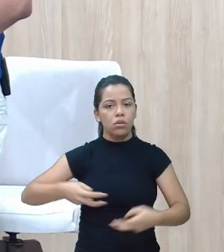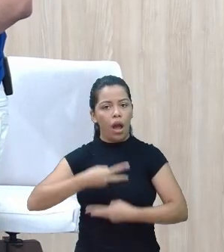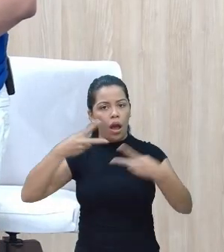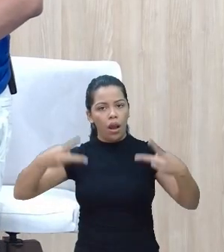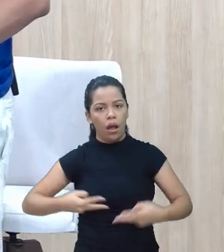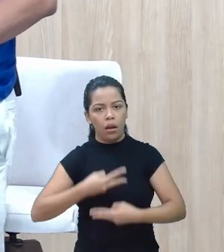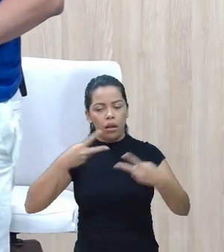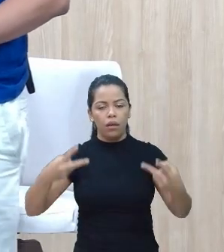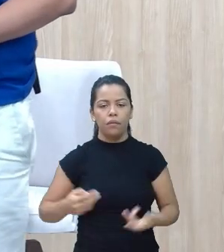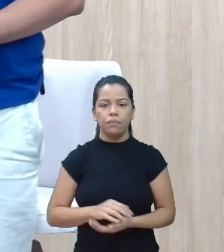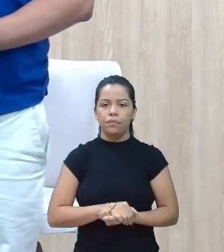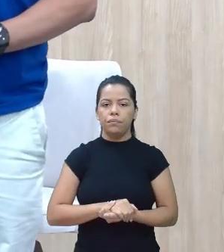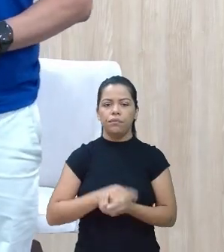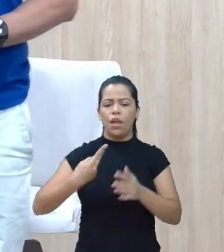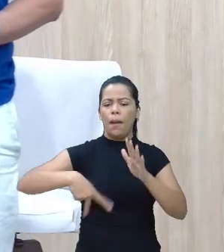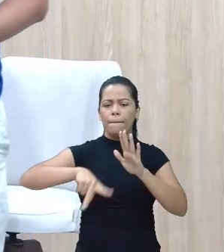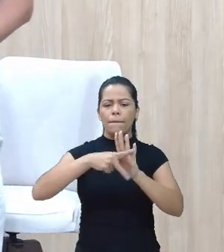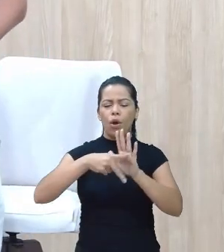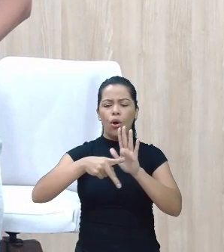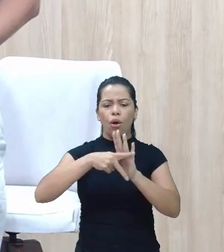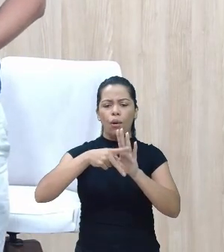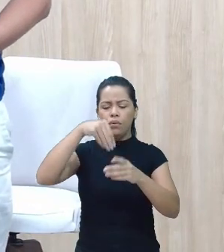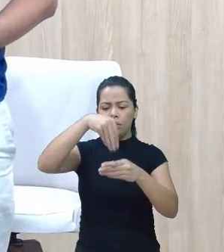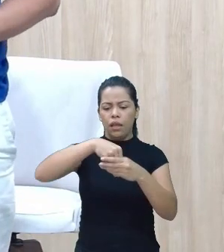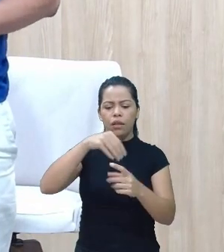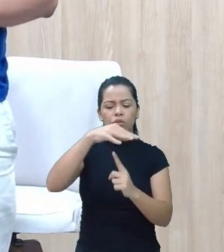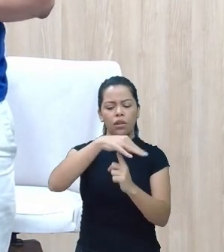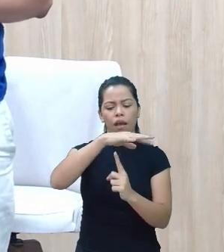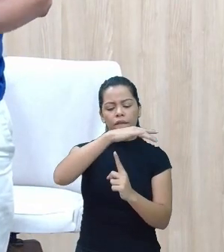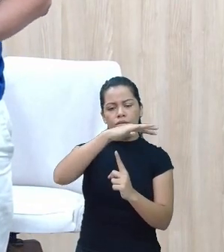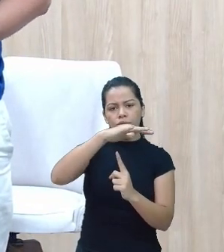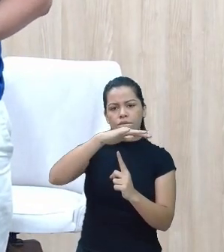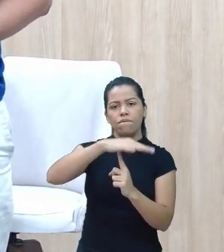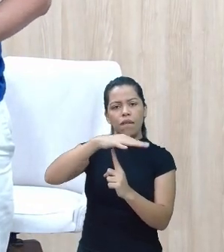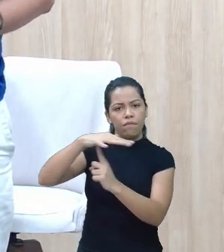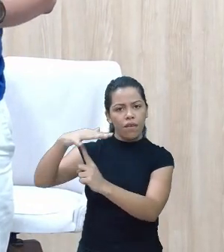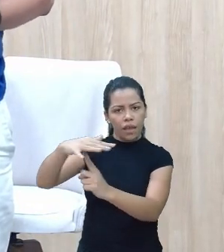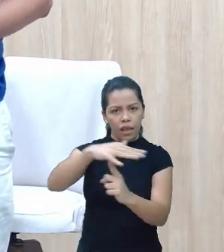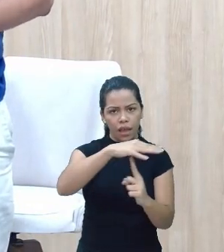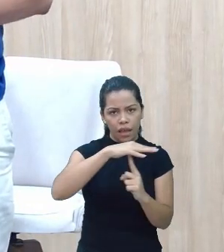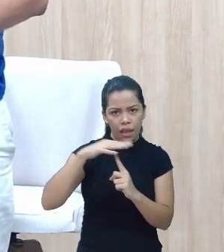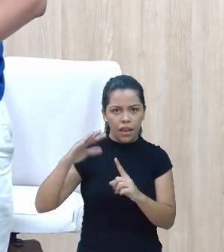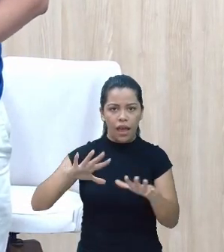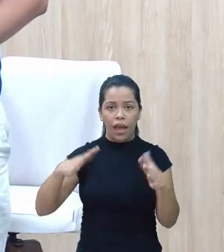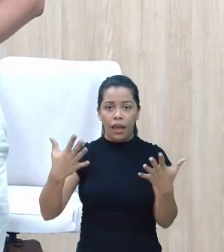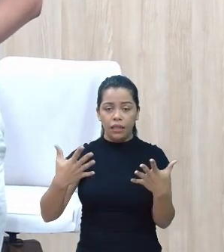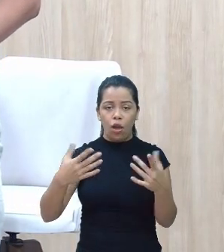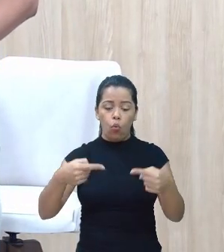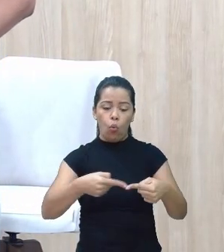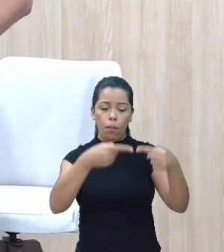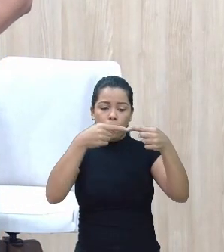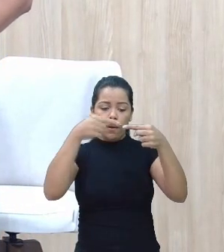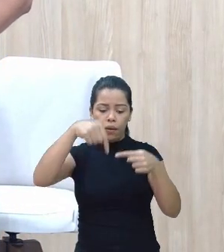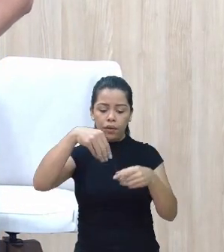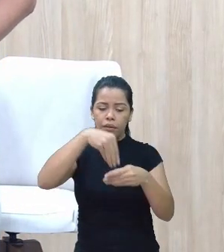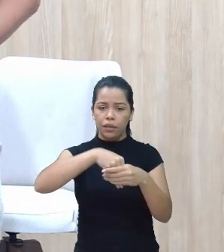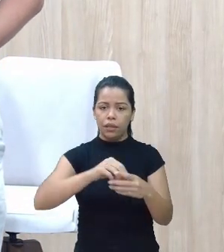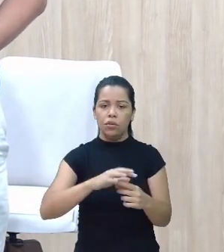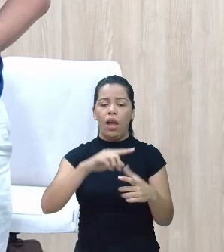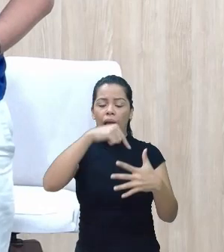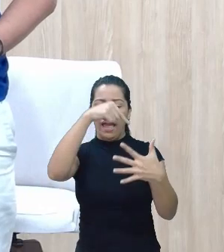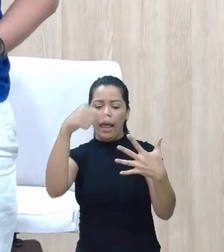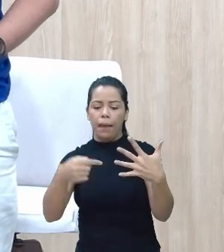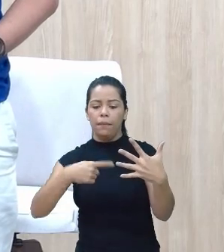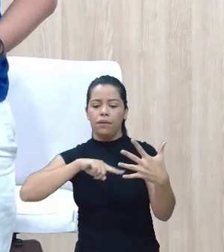feira, certo? Então, de acordo com esses elementos, vamos fazer o raciocínio em cima do nosso assunto, tá? O que acontece?